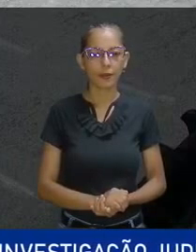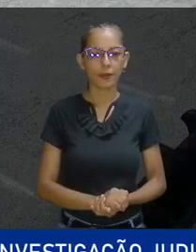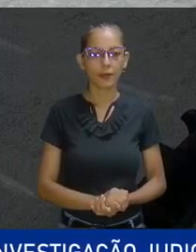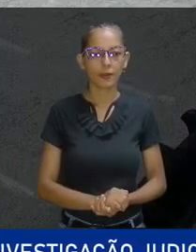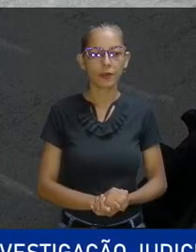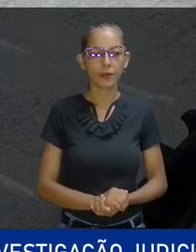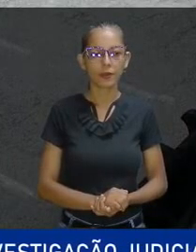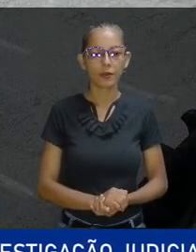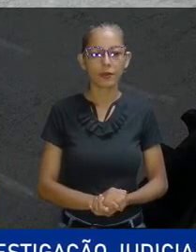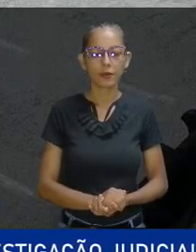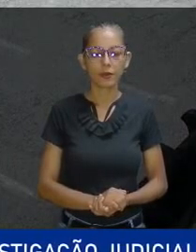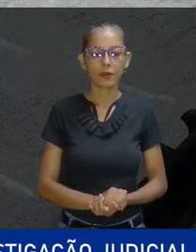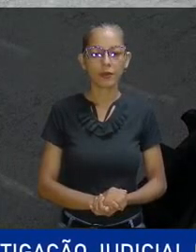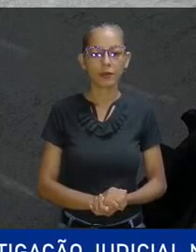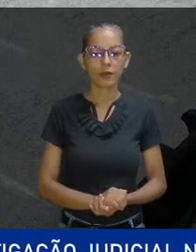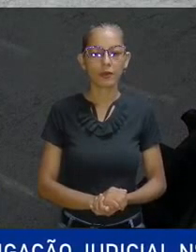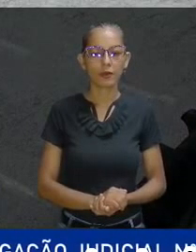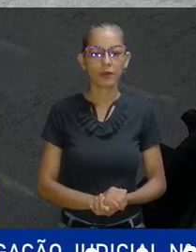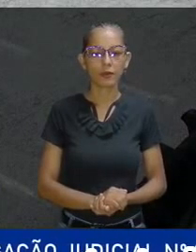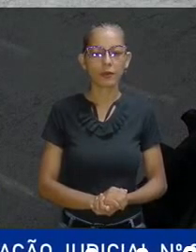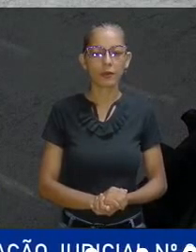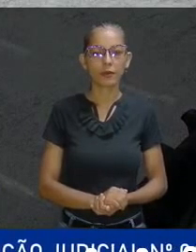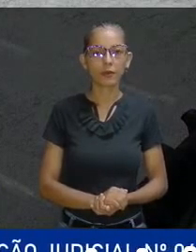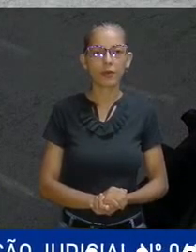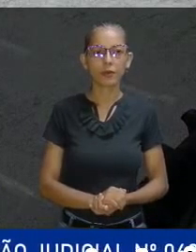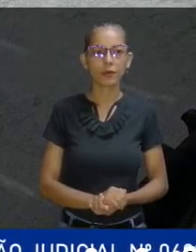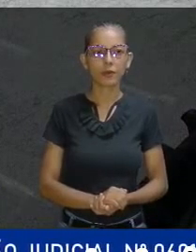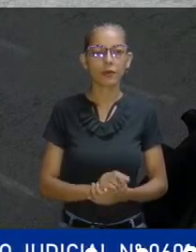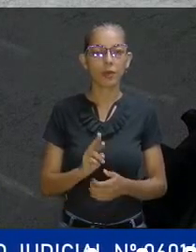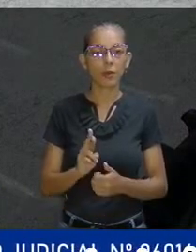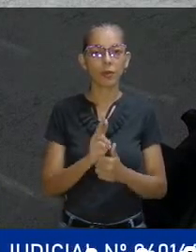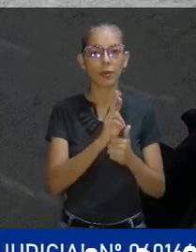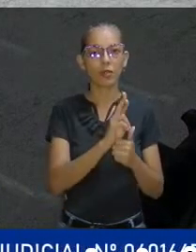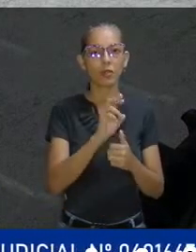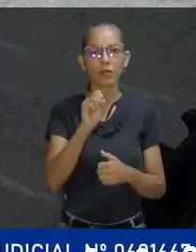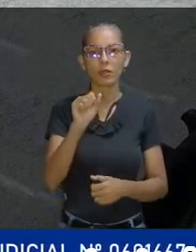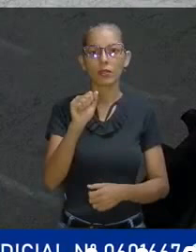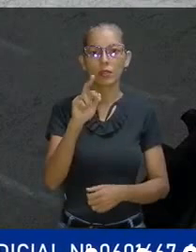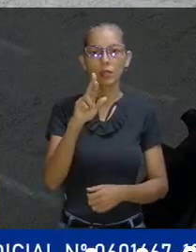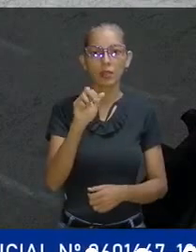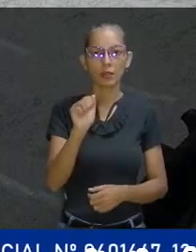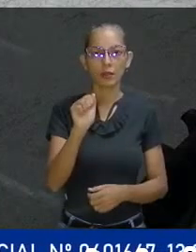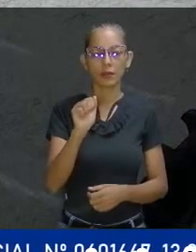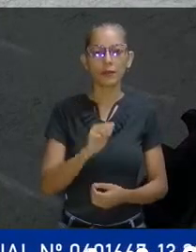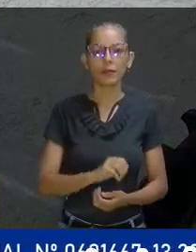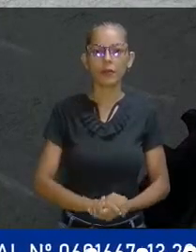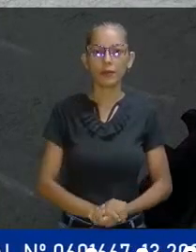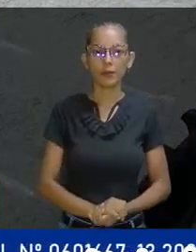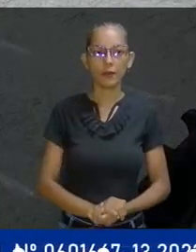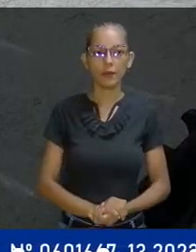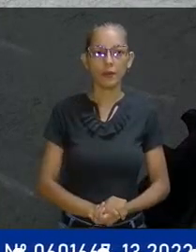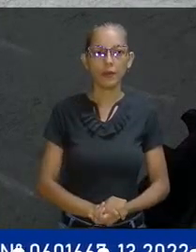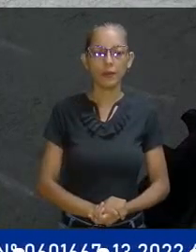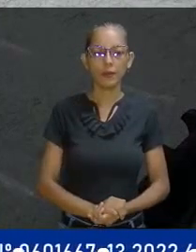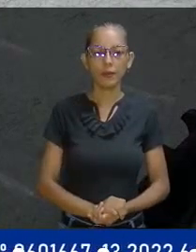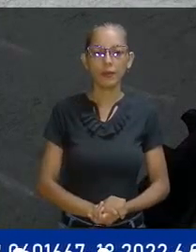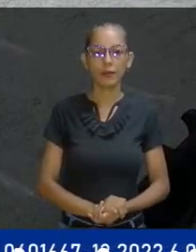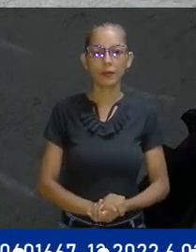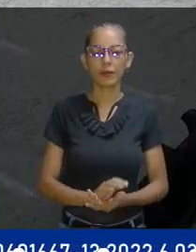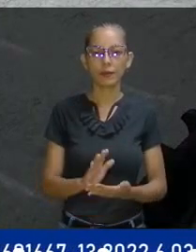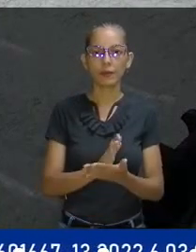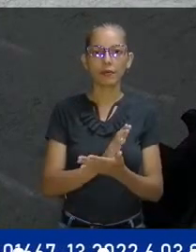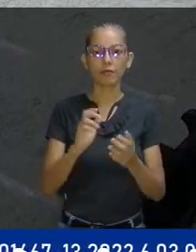procuradora, doutora Sara. Doutora Sara, senhora procuradora, aqueles que nos acompanham pelo plenário do Tribunal